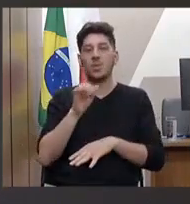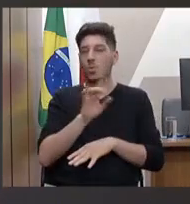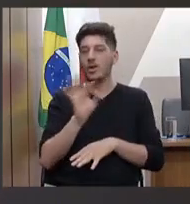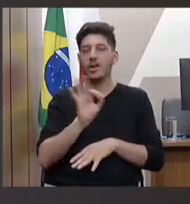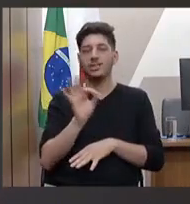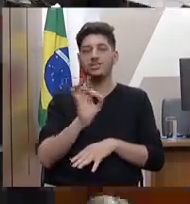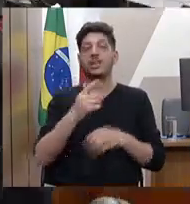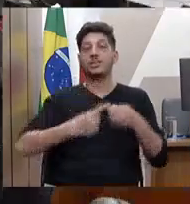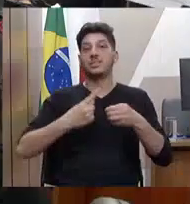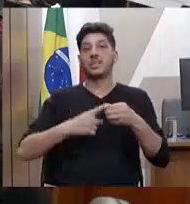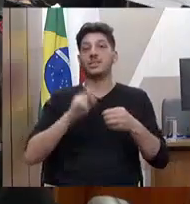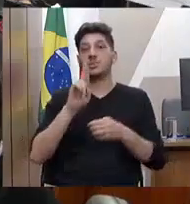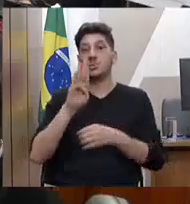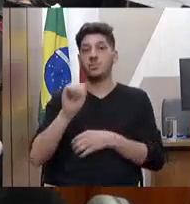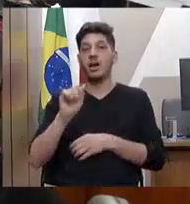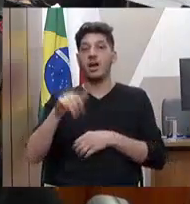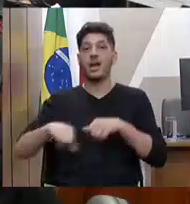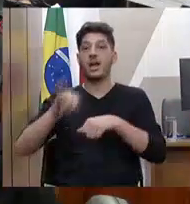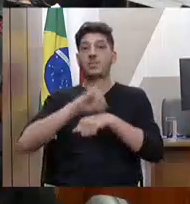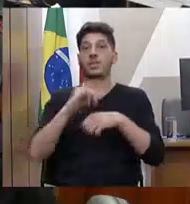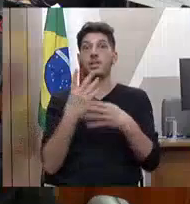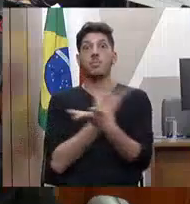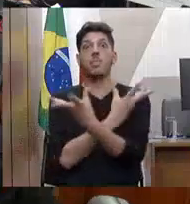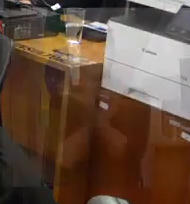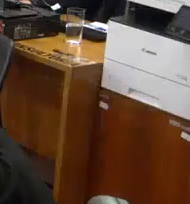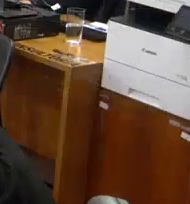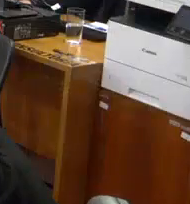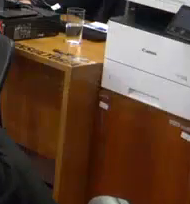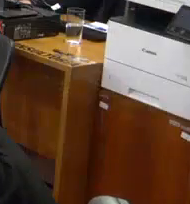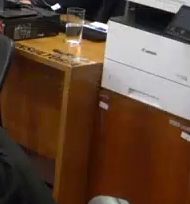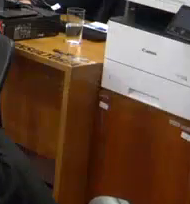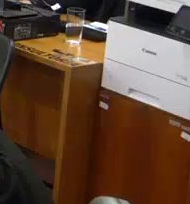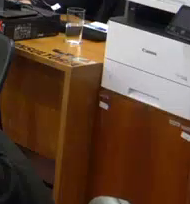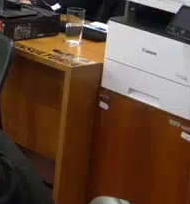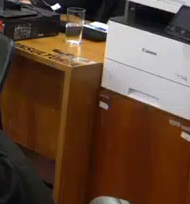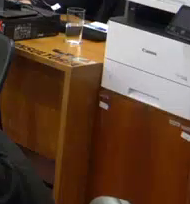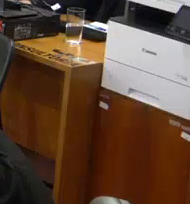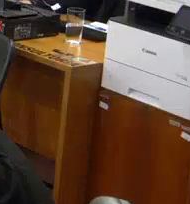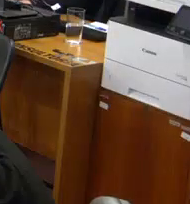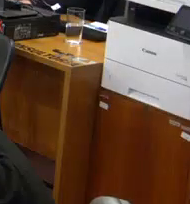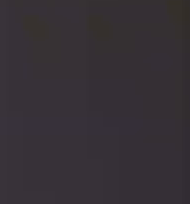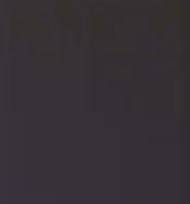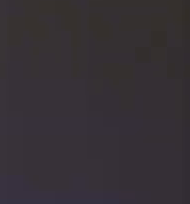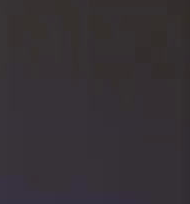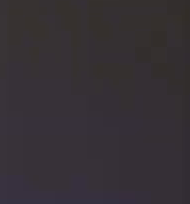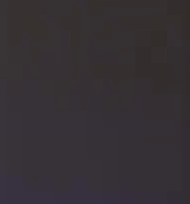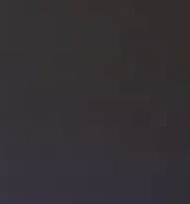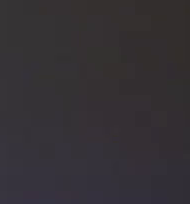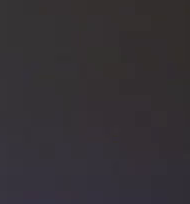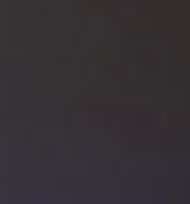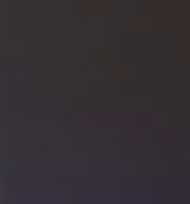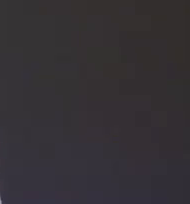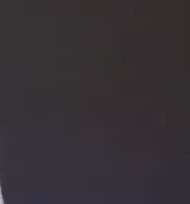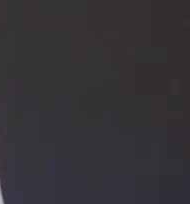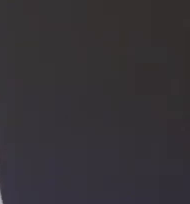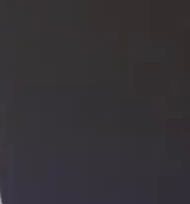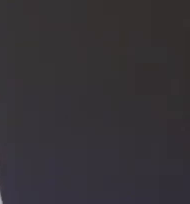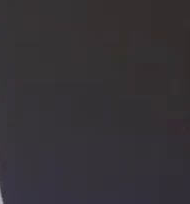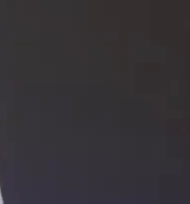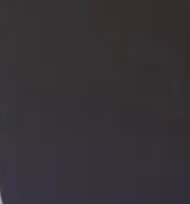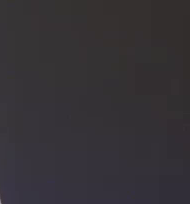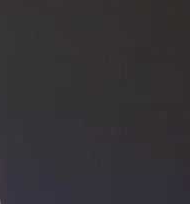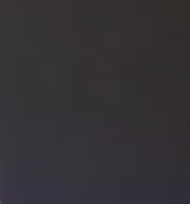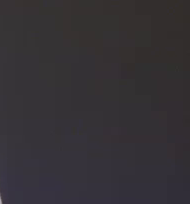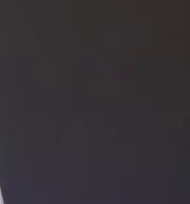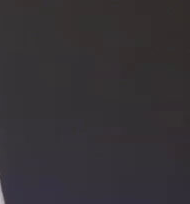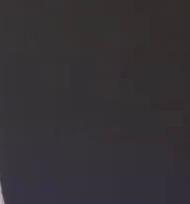a capital das Indústrias da Zona da Mata e estamos 120 mil habitantes temos em torno de 800 indústrias de imóveis